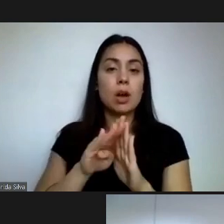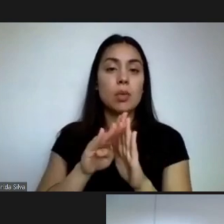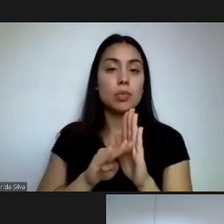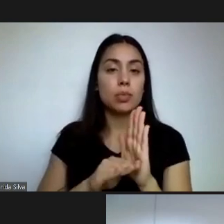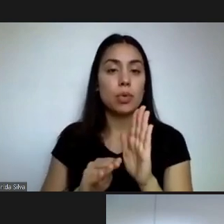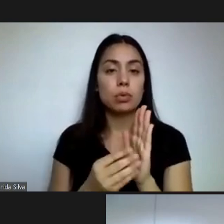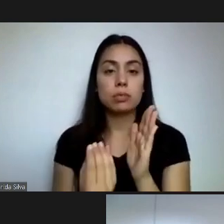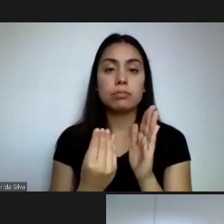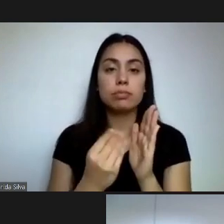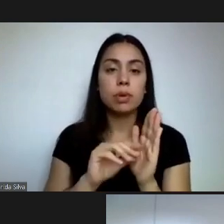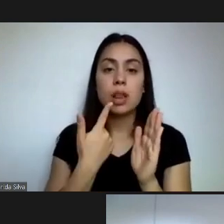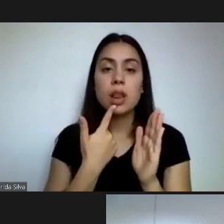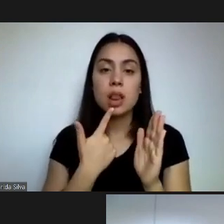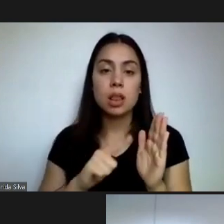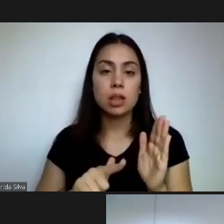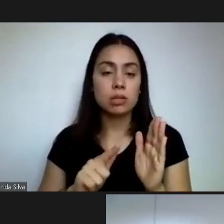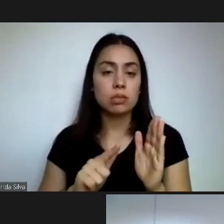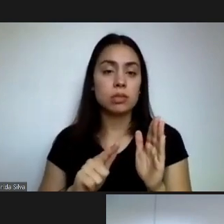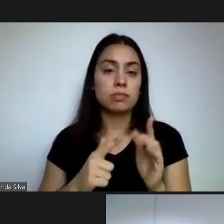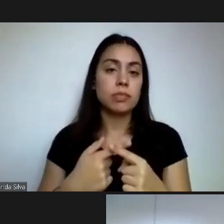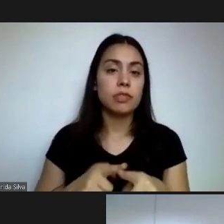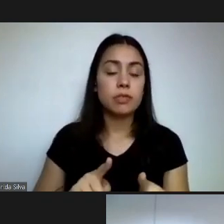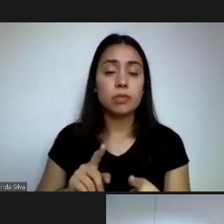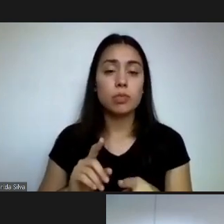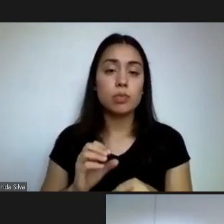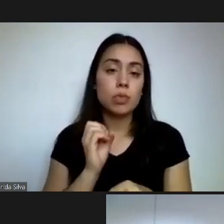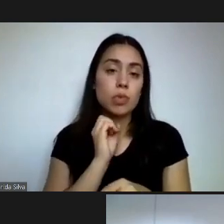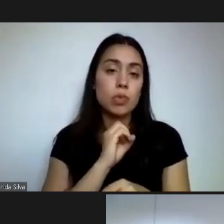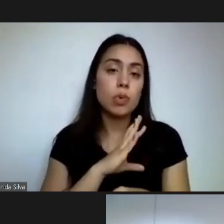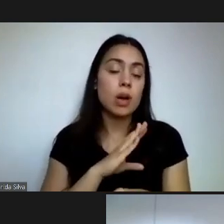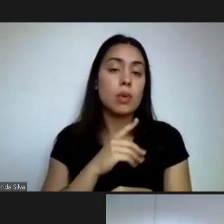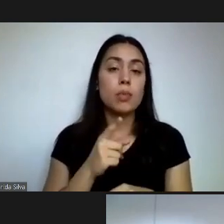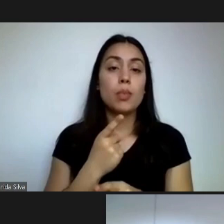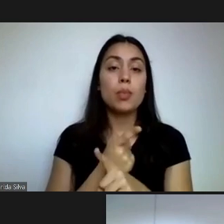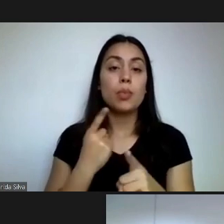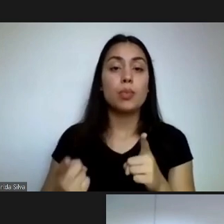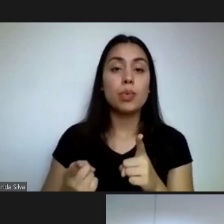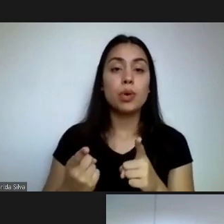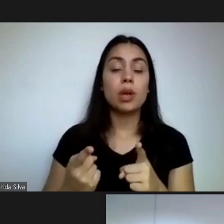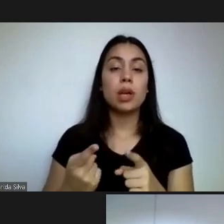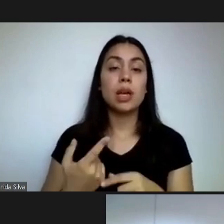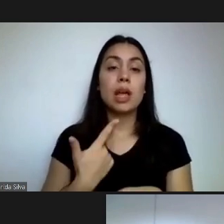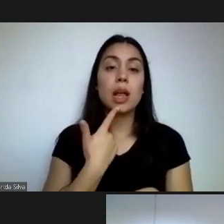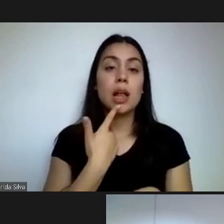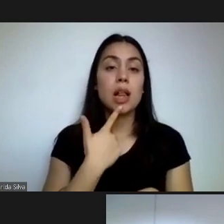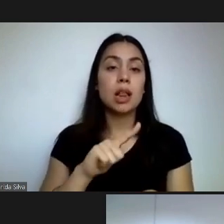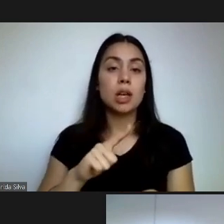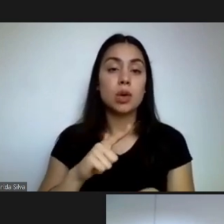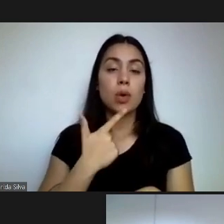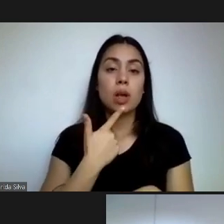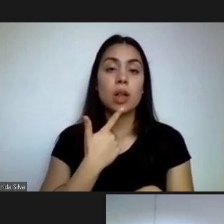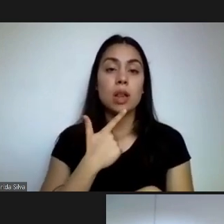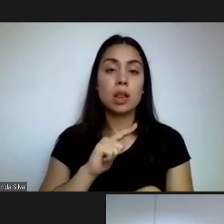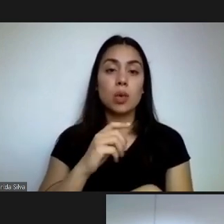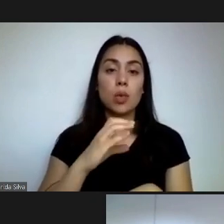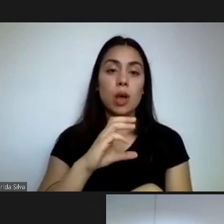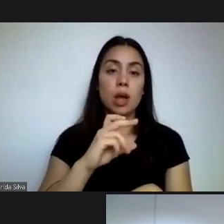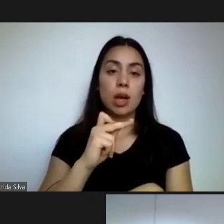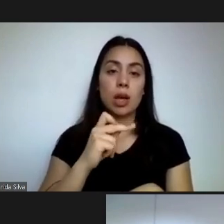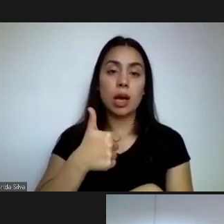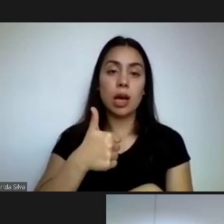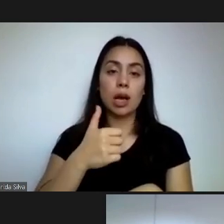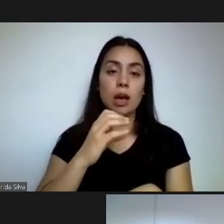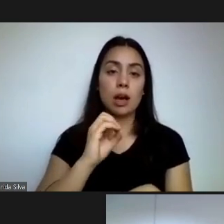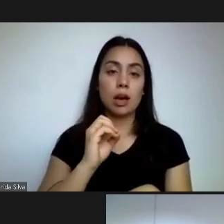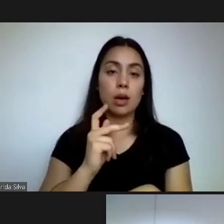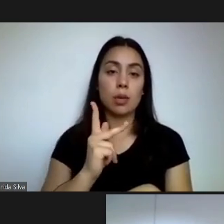que damos a essas línguas, não é? O cabo-verdiano não tem o mesmo valor académico, não é percebido como o mesmo valor académico, científico e